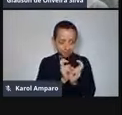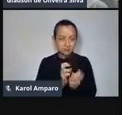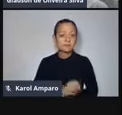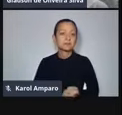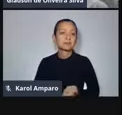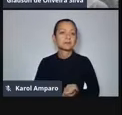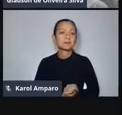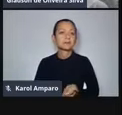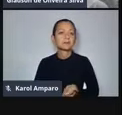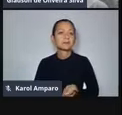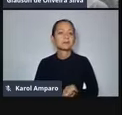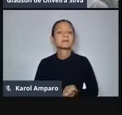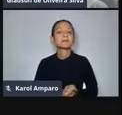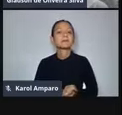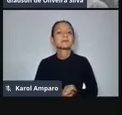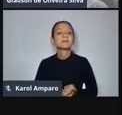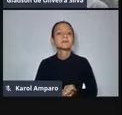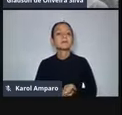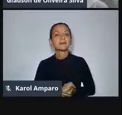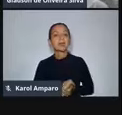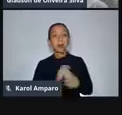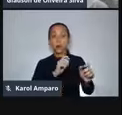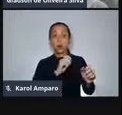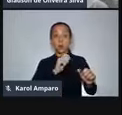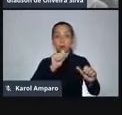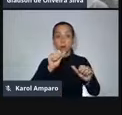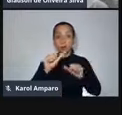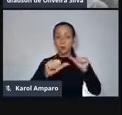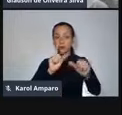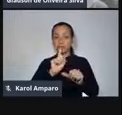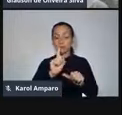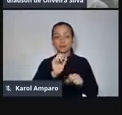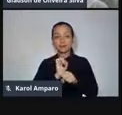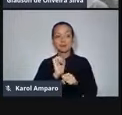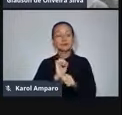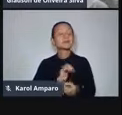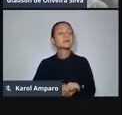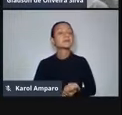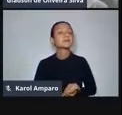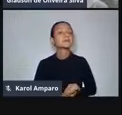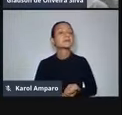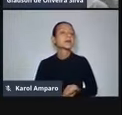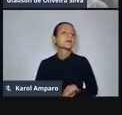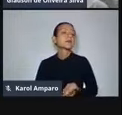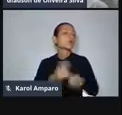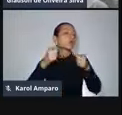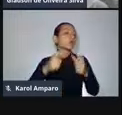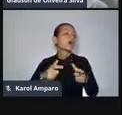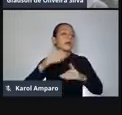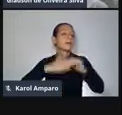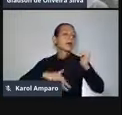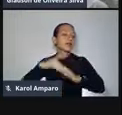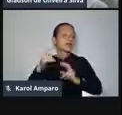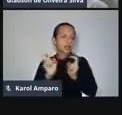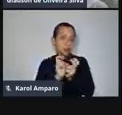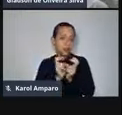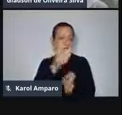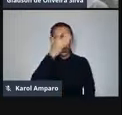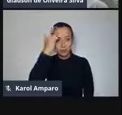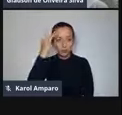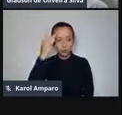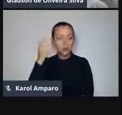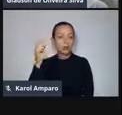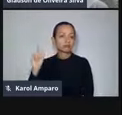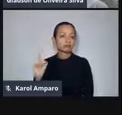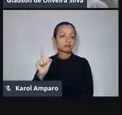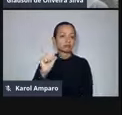por gentileza, isso, no mundo ainda não. Quando chega alguém dentro da nossa academia, não é? Nós estamos lá dando a arte,